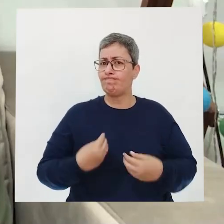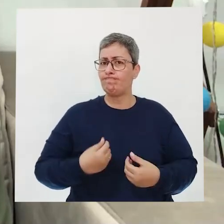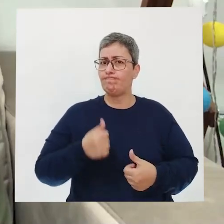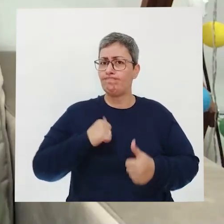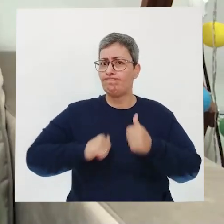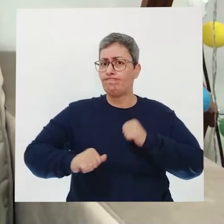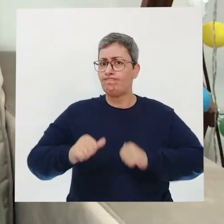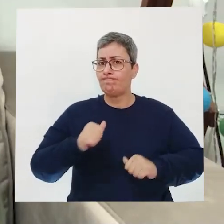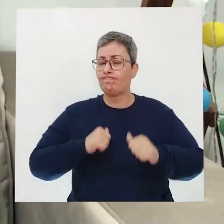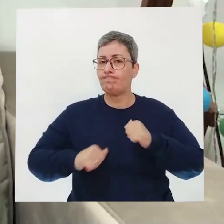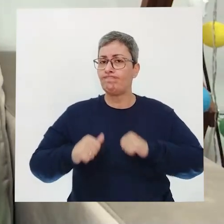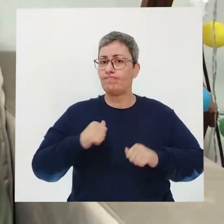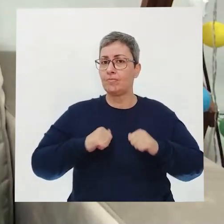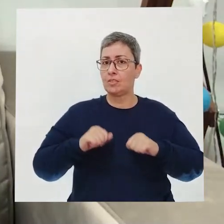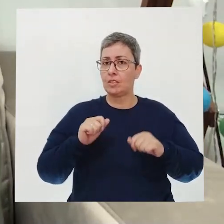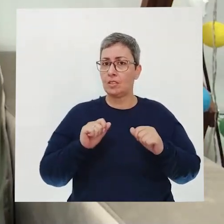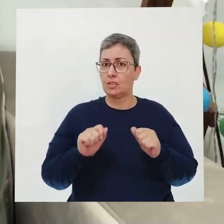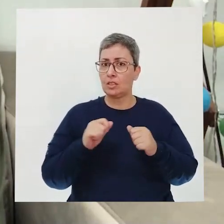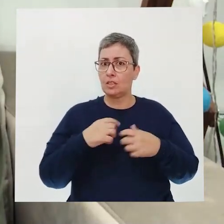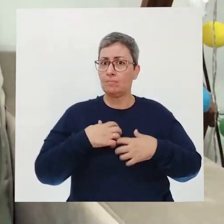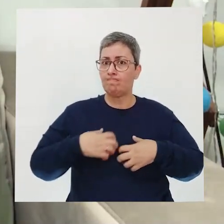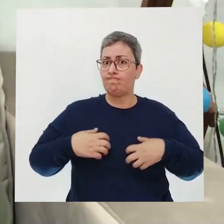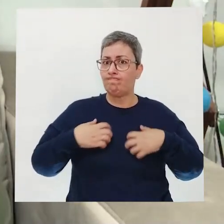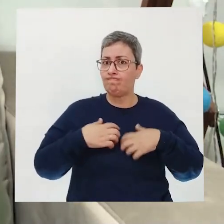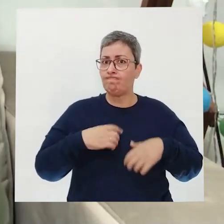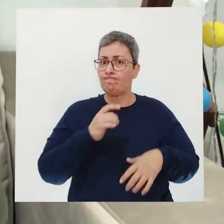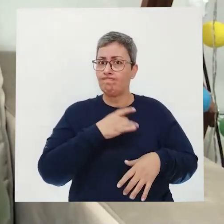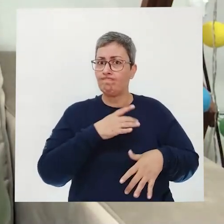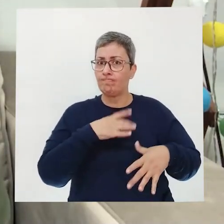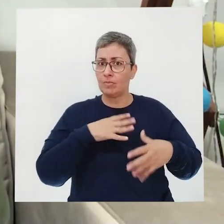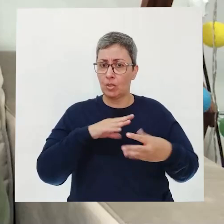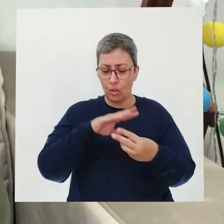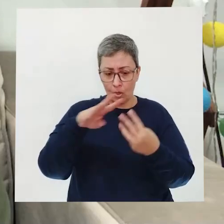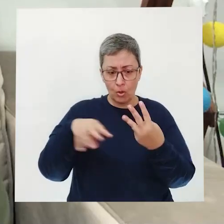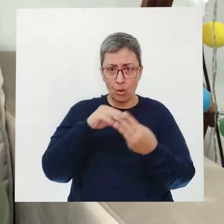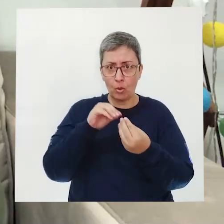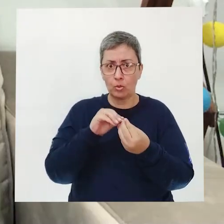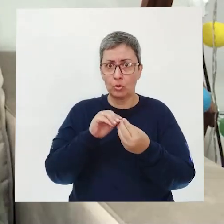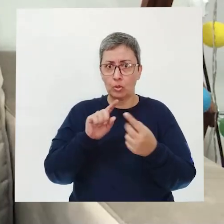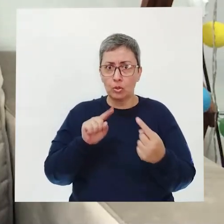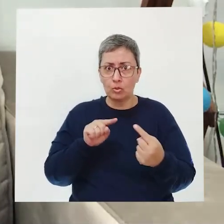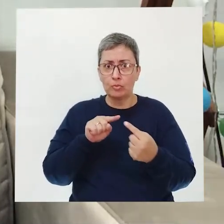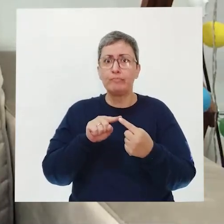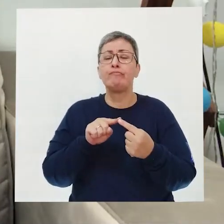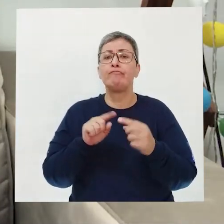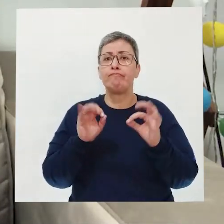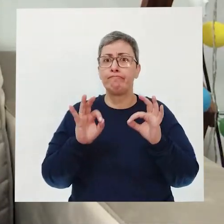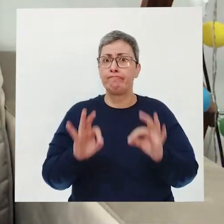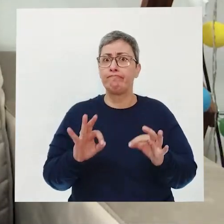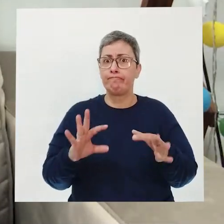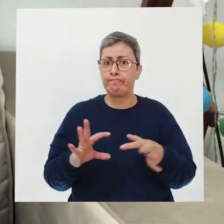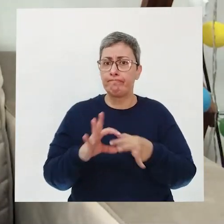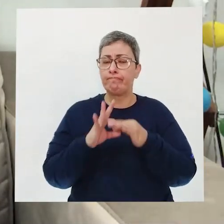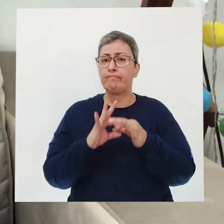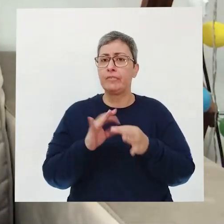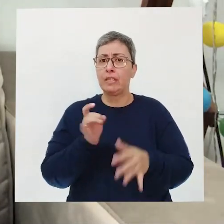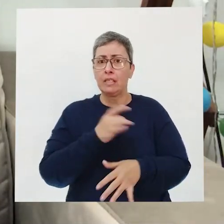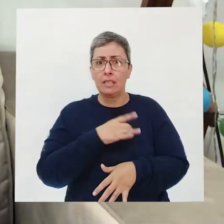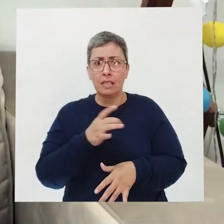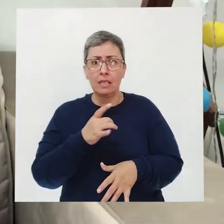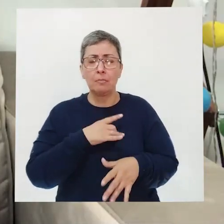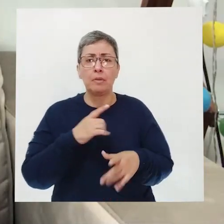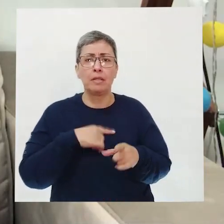porque ansiedade, medo e insegurança são coisas que estão diretamente relacionadas, né? E